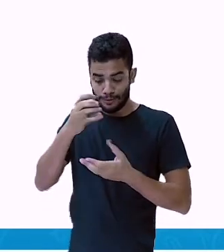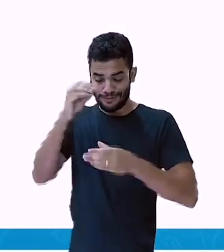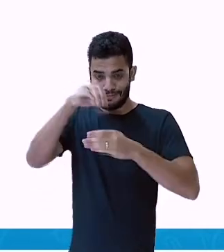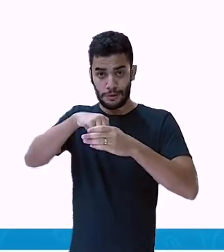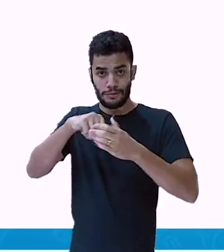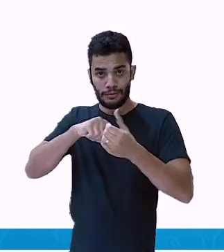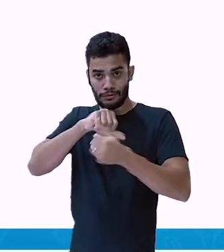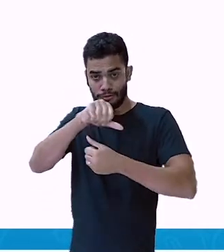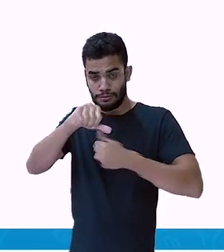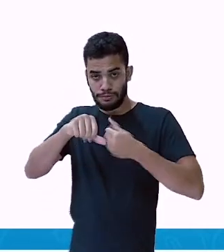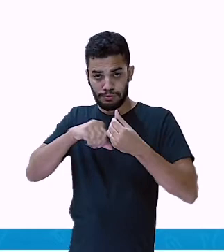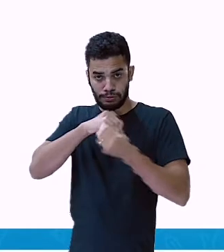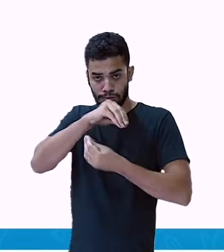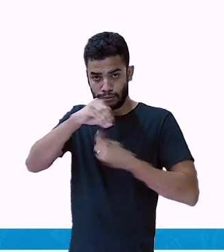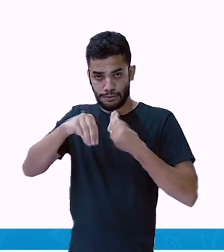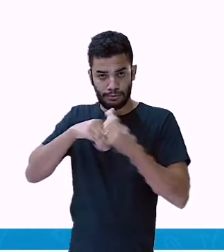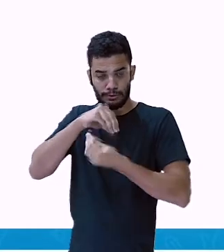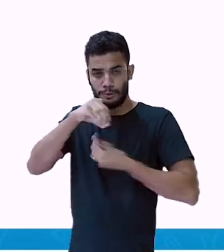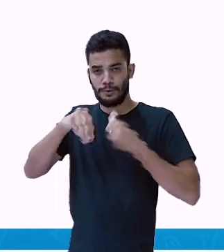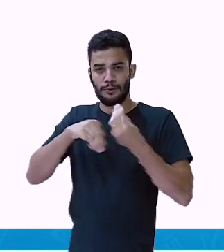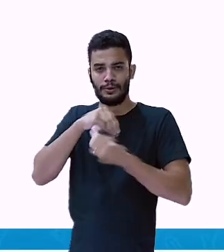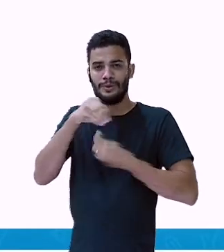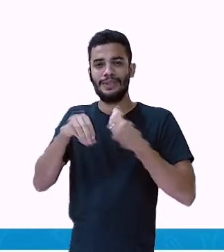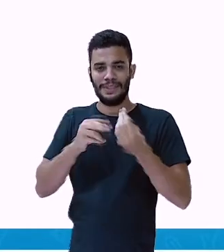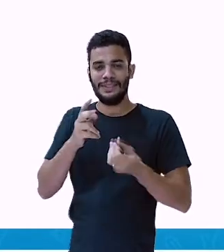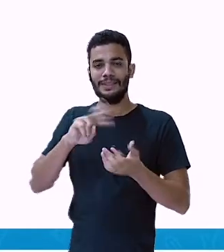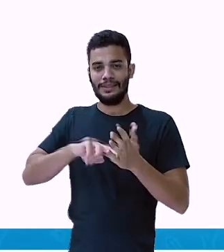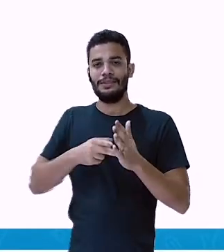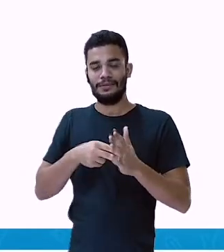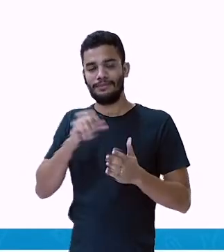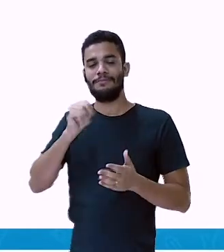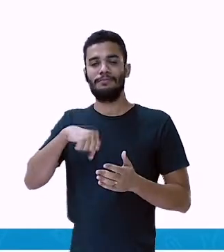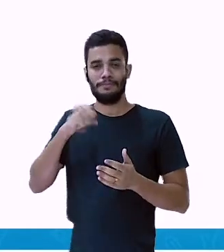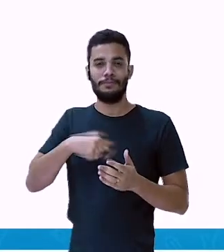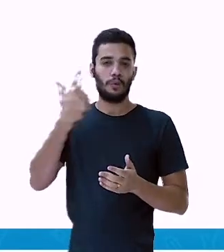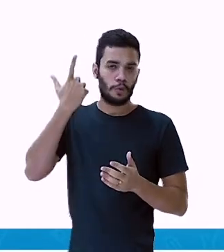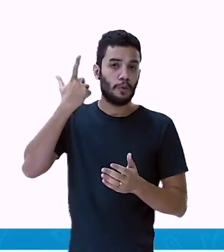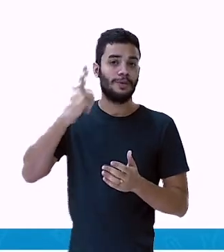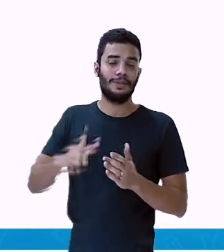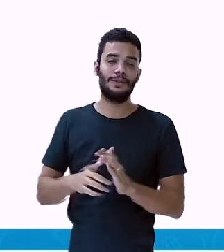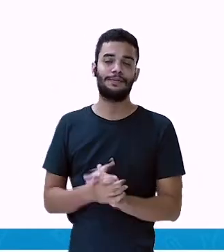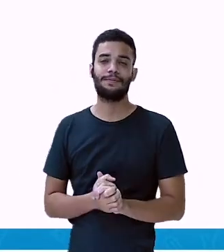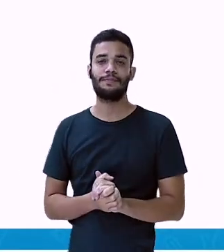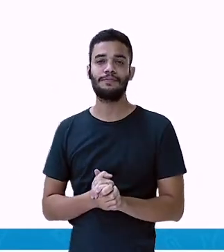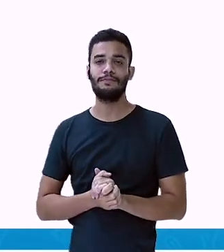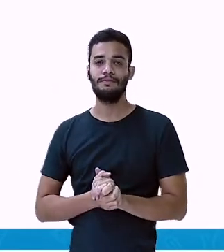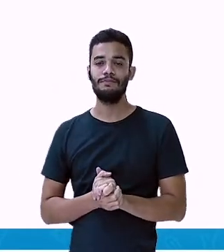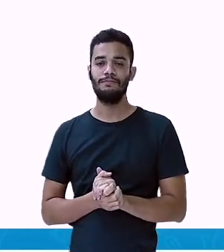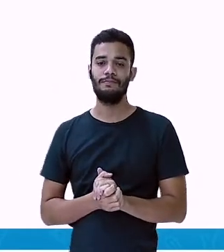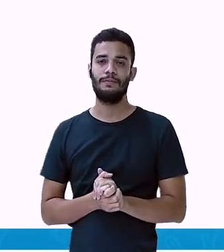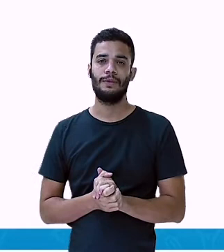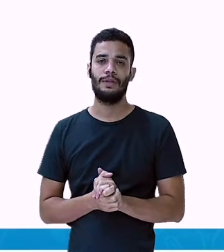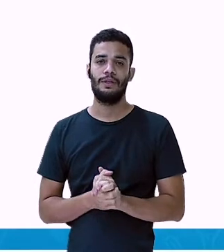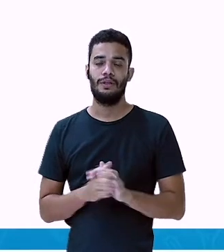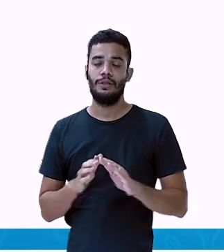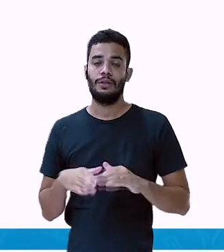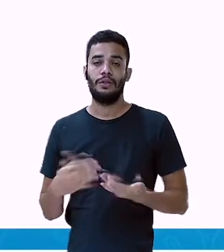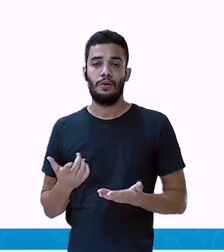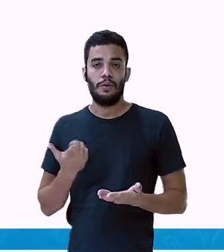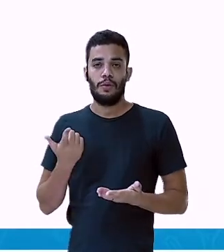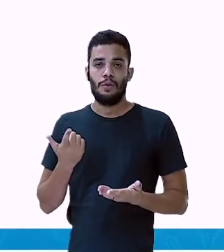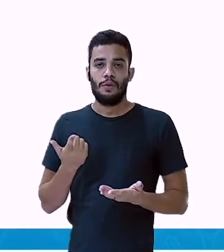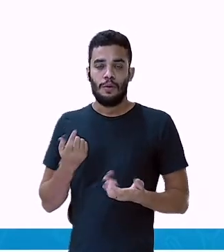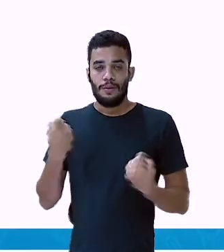recipiente, é mistura. Não foi esta a definição? É esta a definição de mistura? Reunião